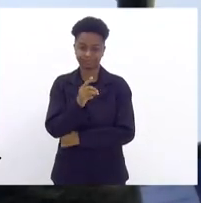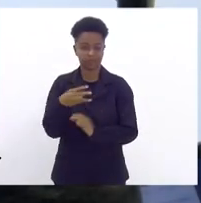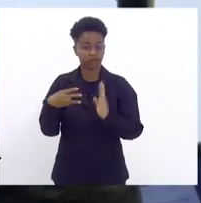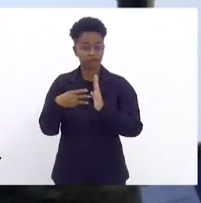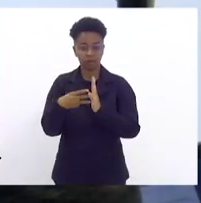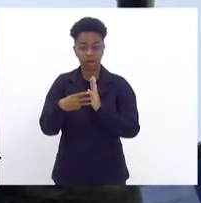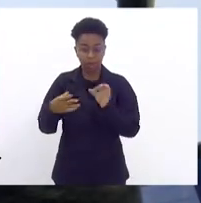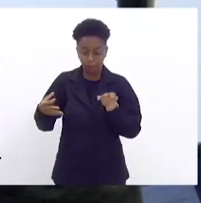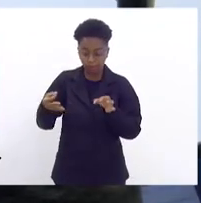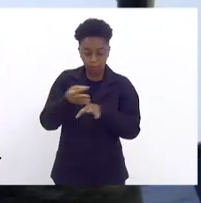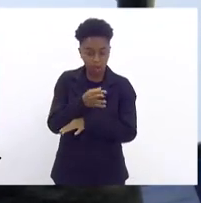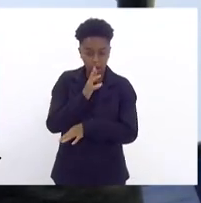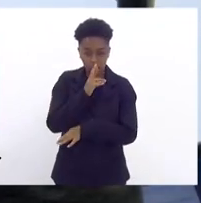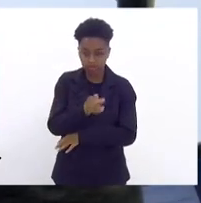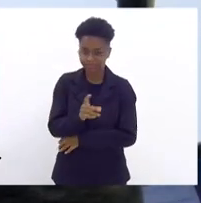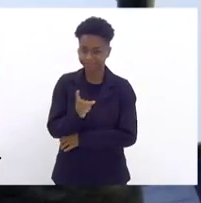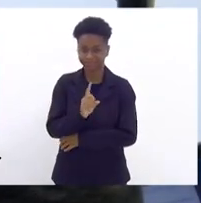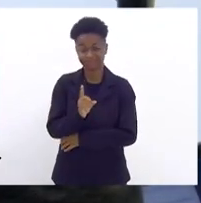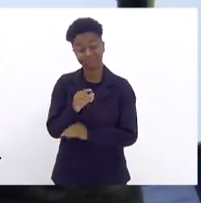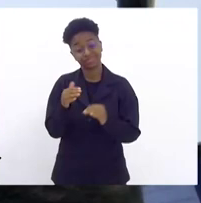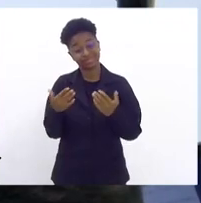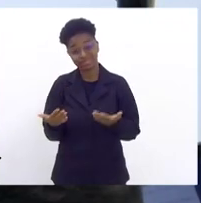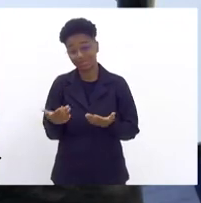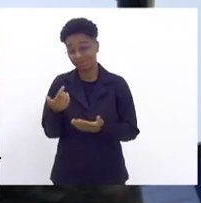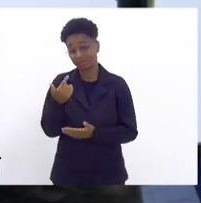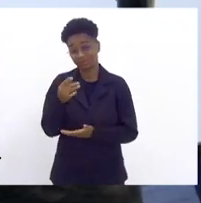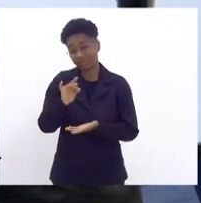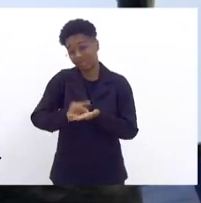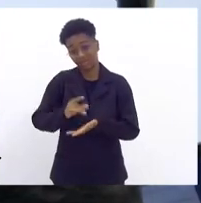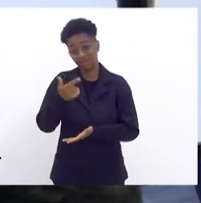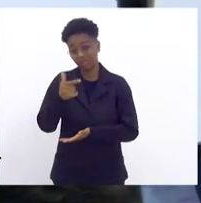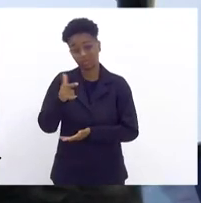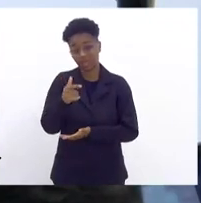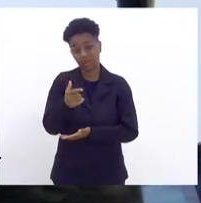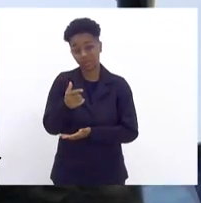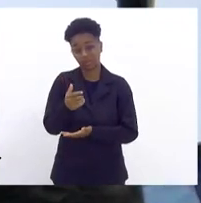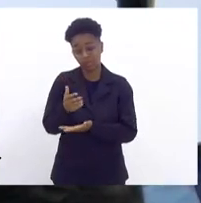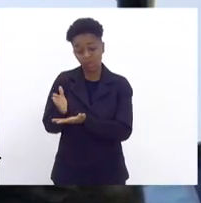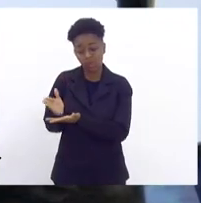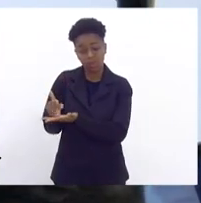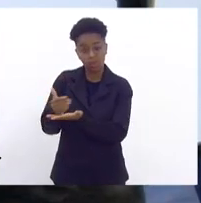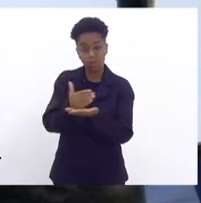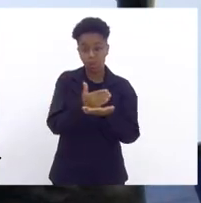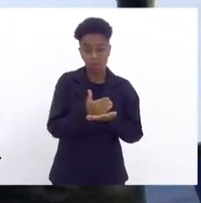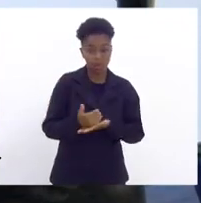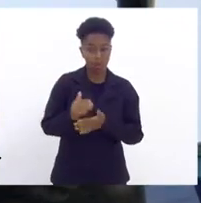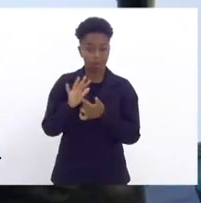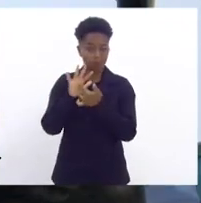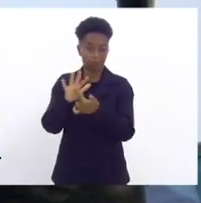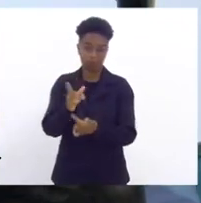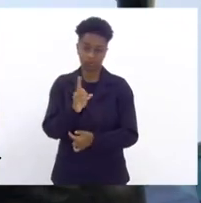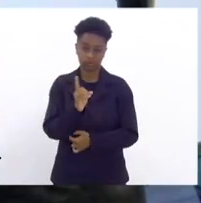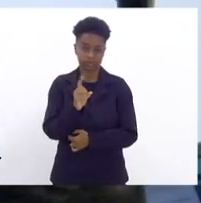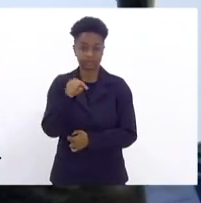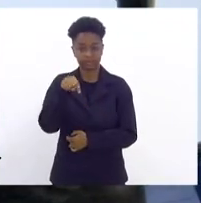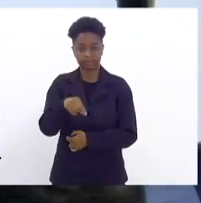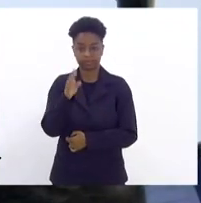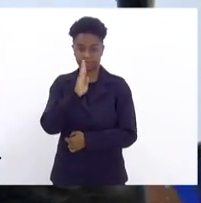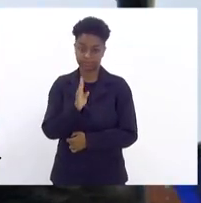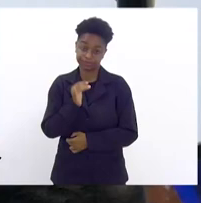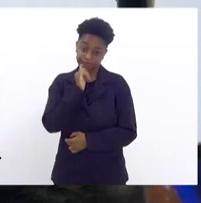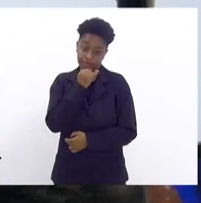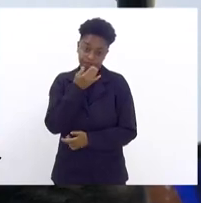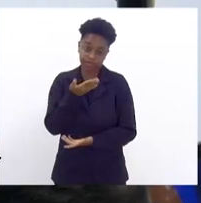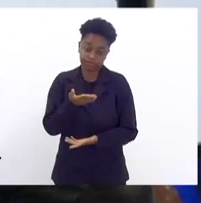mais completo para Então nós não temos Realmente esse número aqui esse quantitativo no nosso país é uma pena